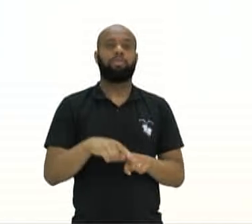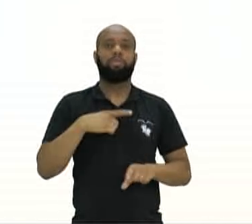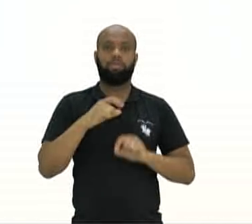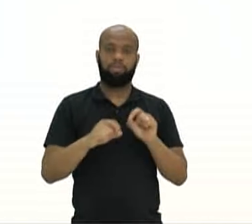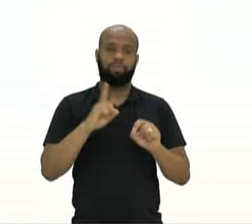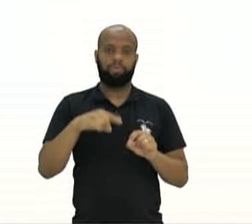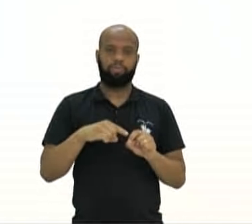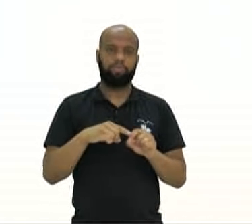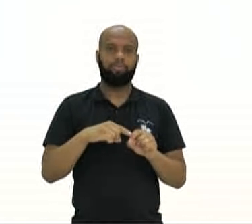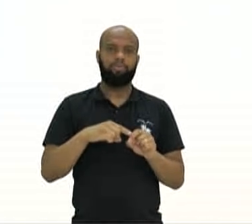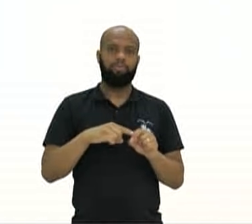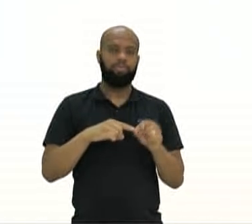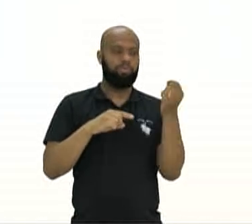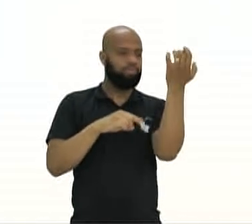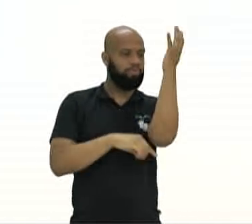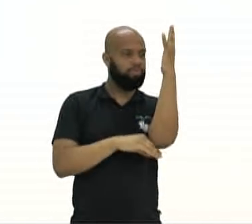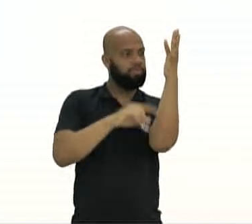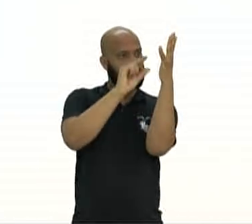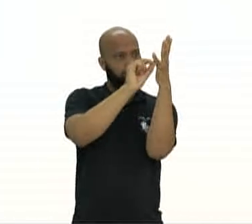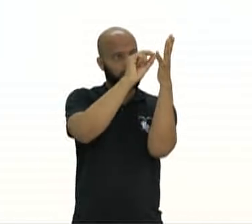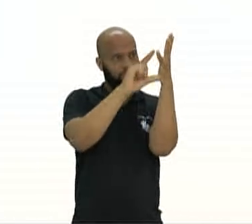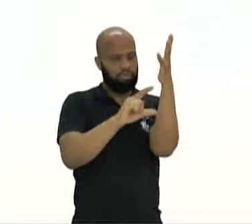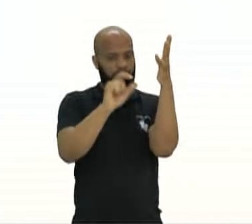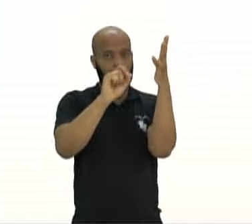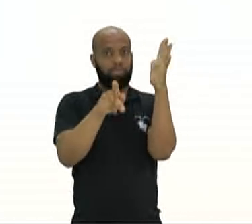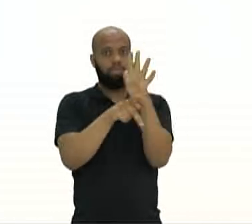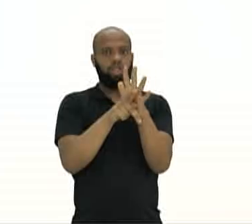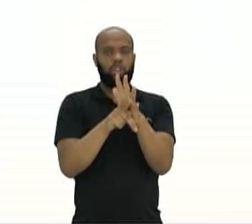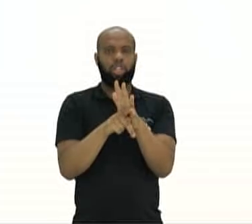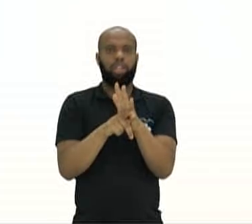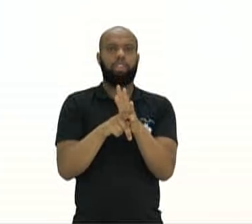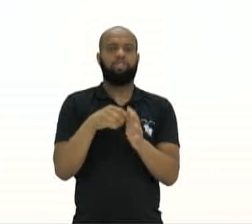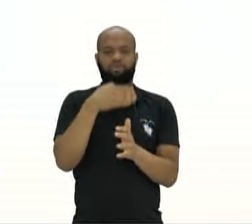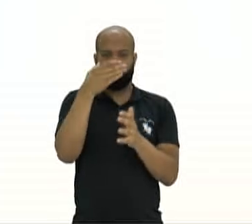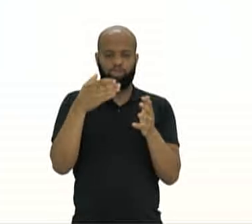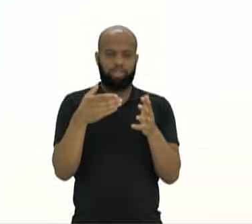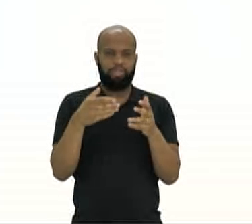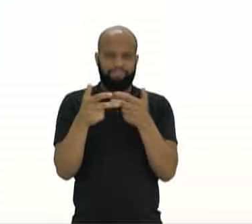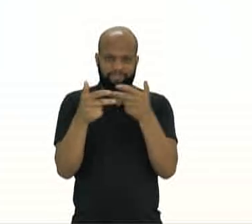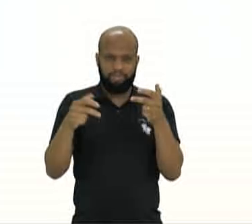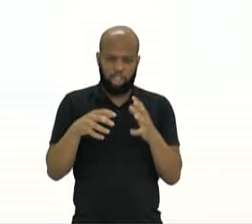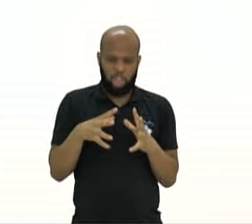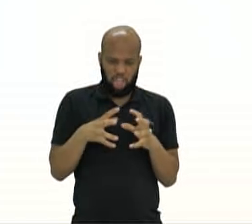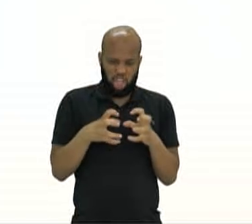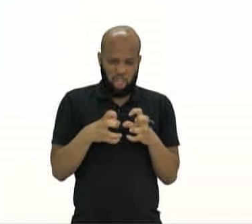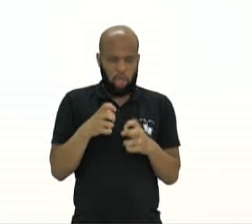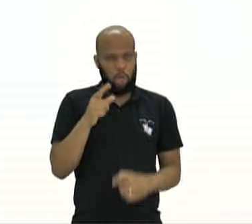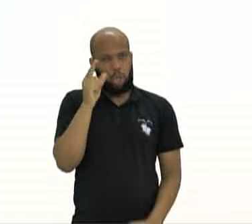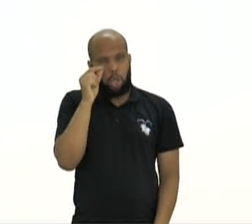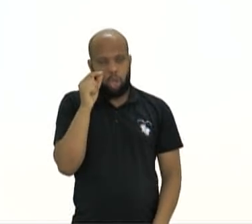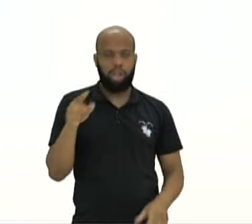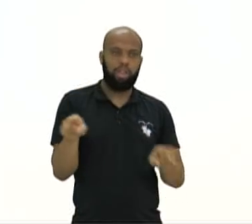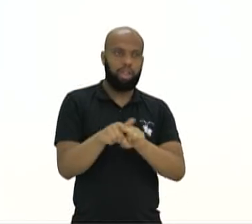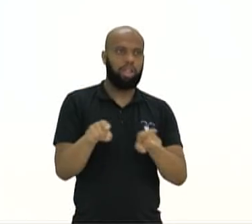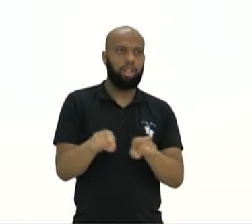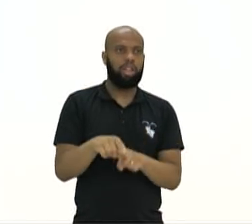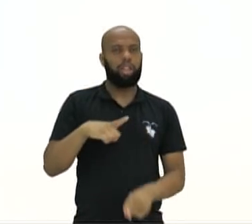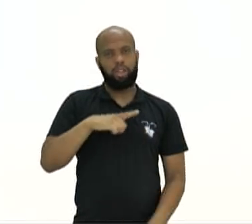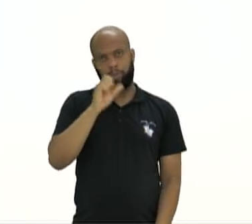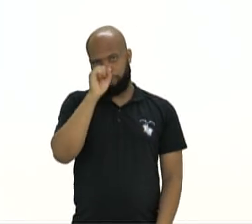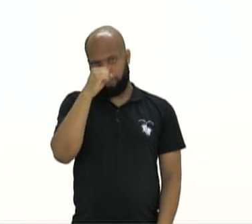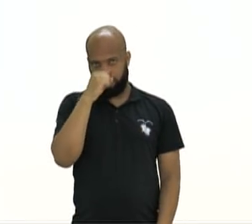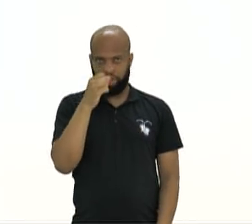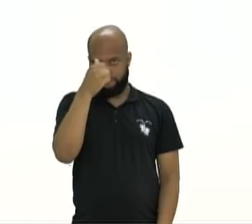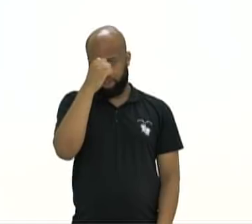no cesto, tá aqui, também uma flora nossa, e o preá, né, o chamado porquinho da Índia. Por